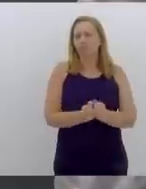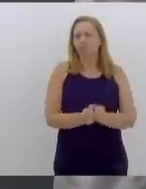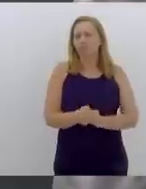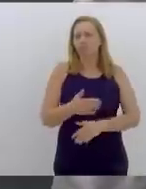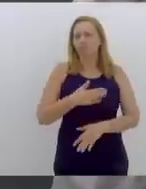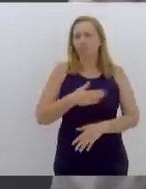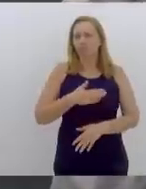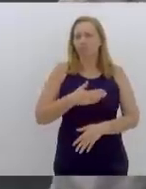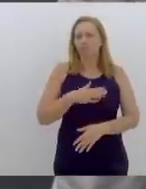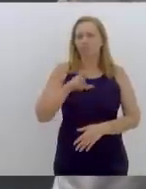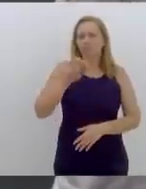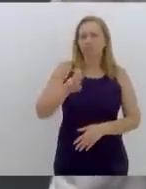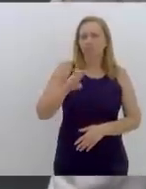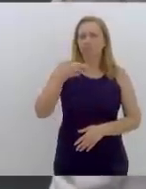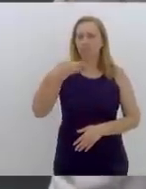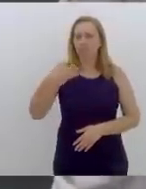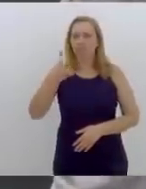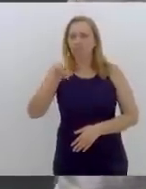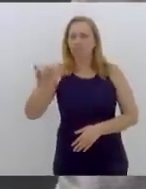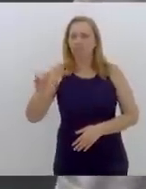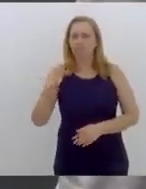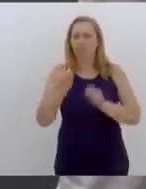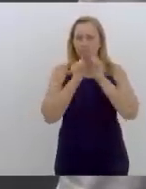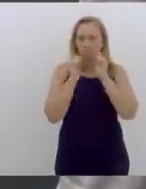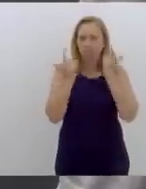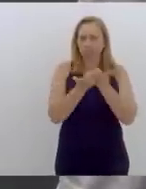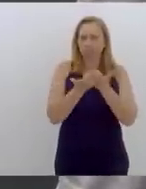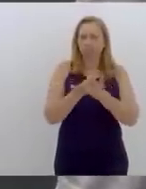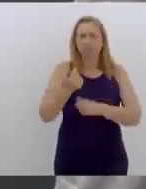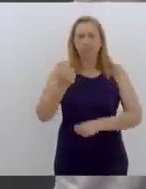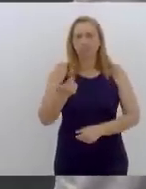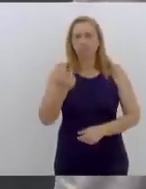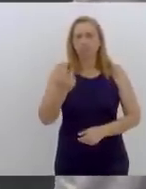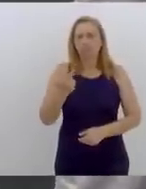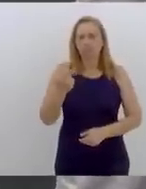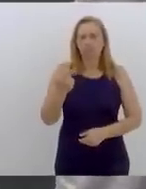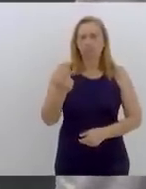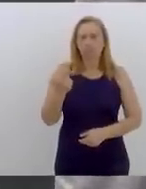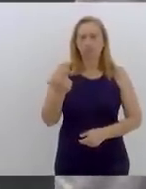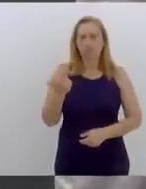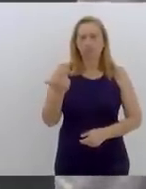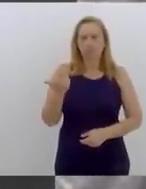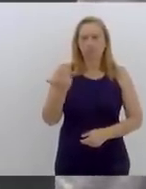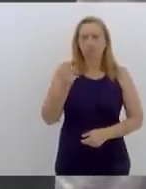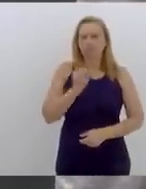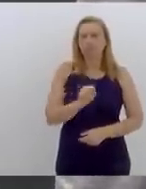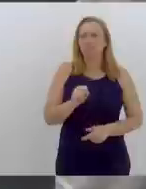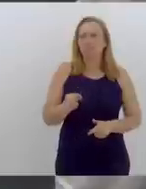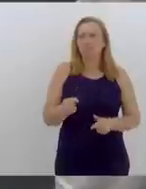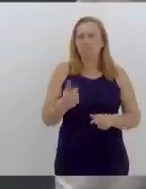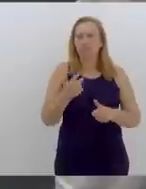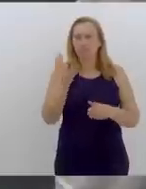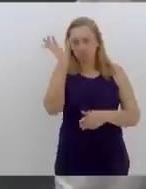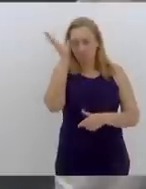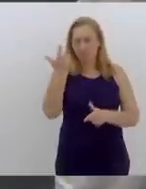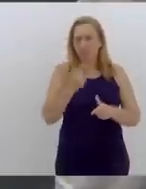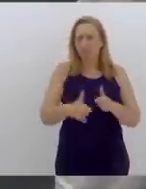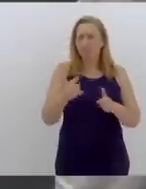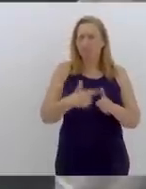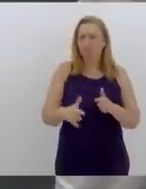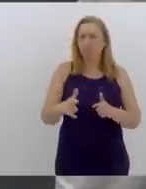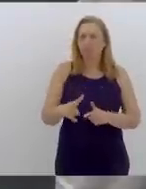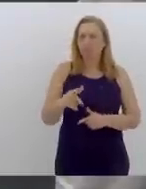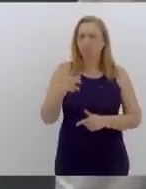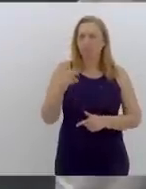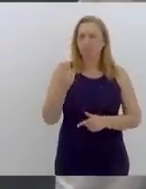53 dias lá para mim para ver se dava ênfase o meu problema fui convidado pelo Sargento